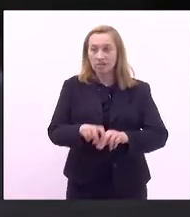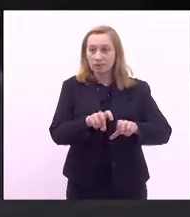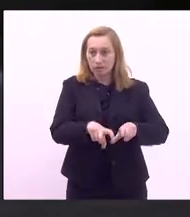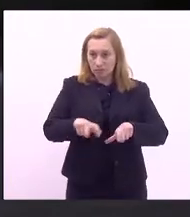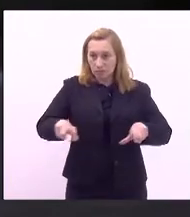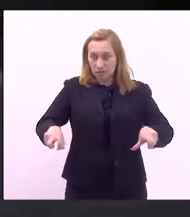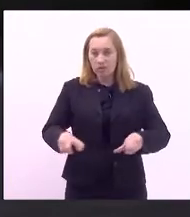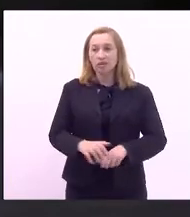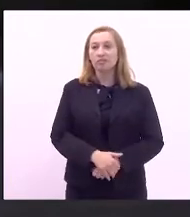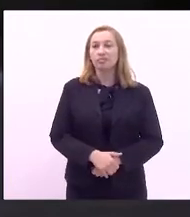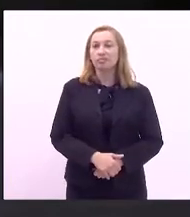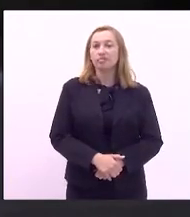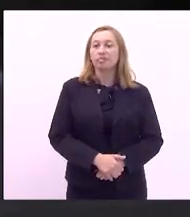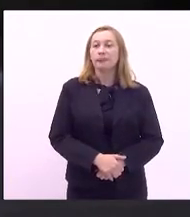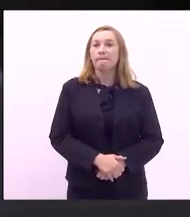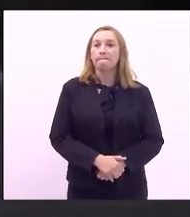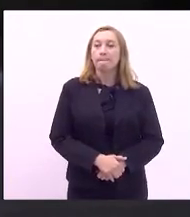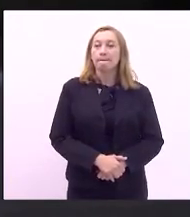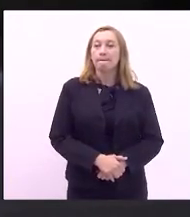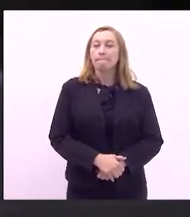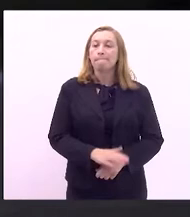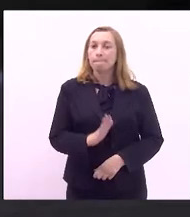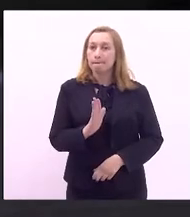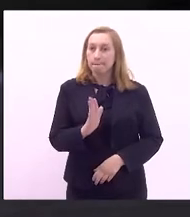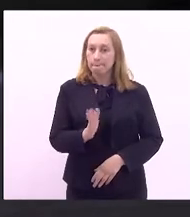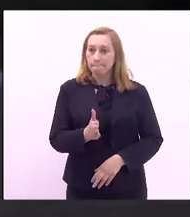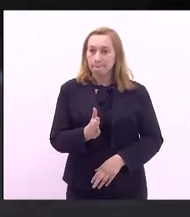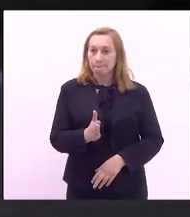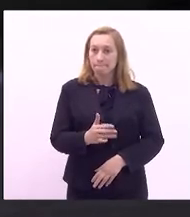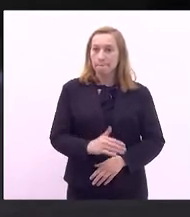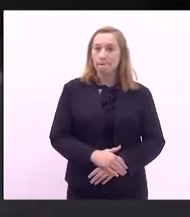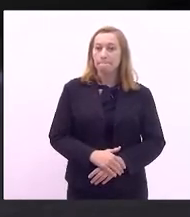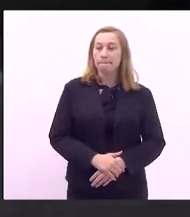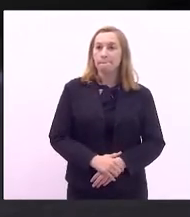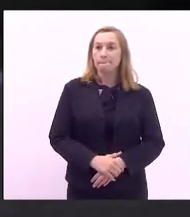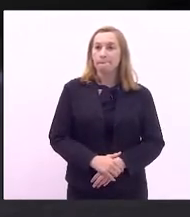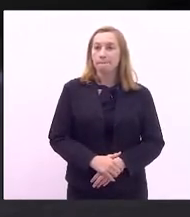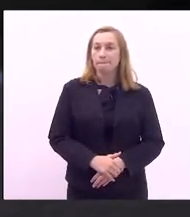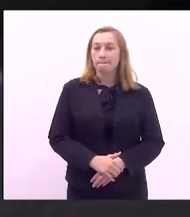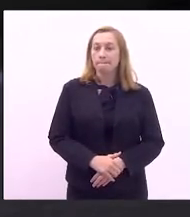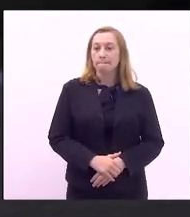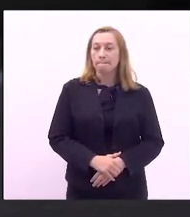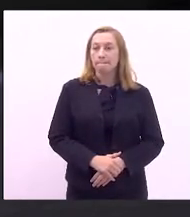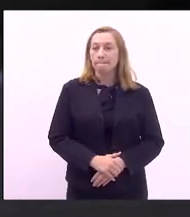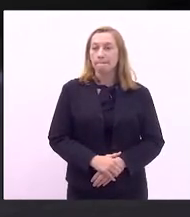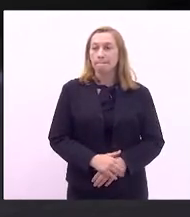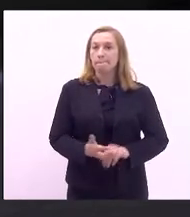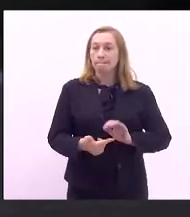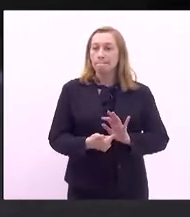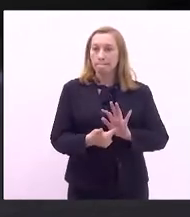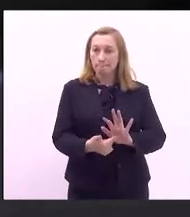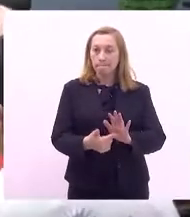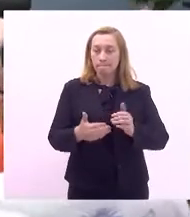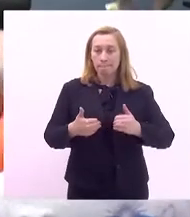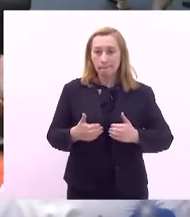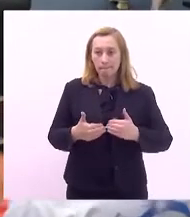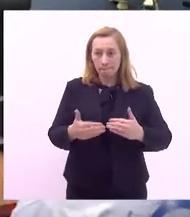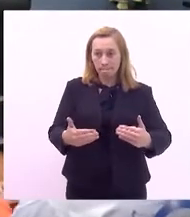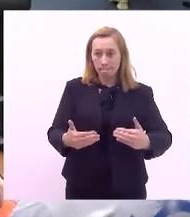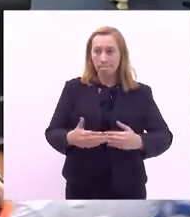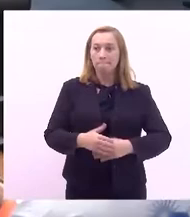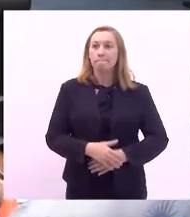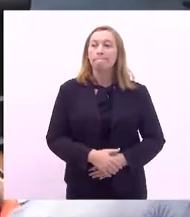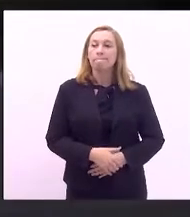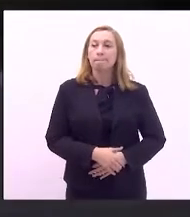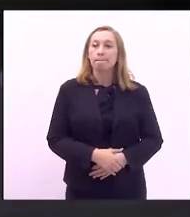lugares acionamos a sirene e finalizando que nós estamos iniciando